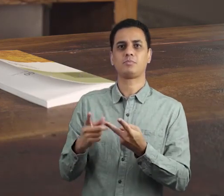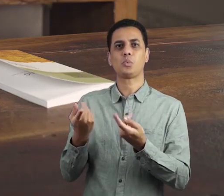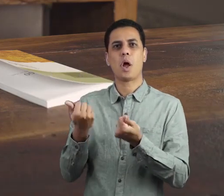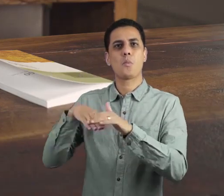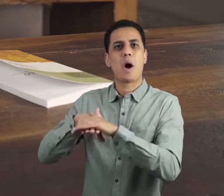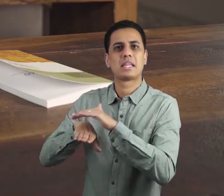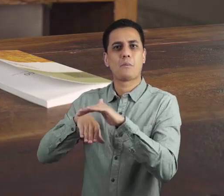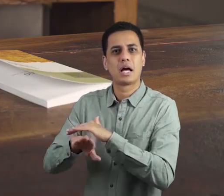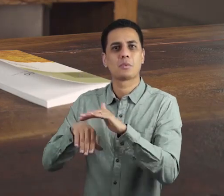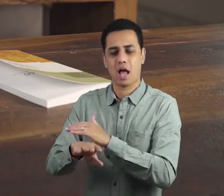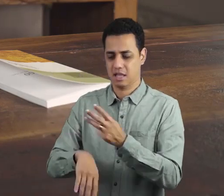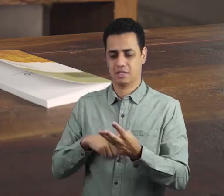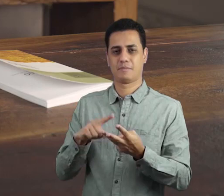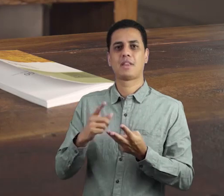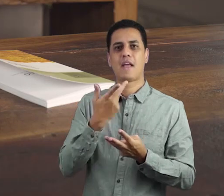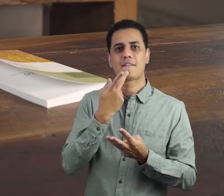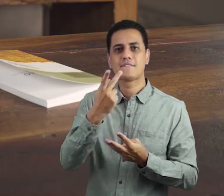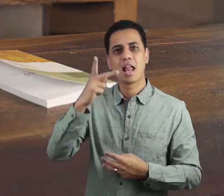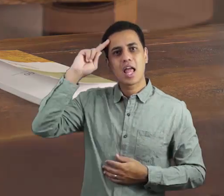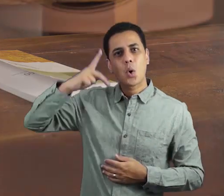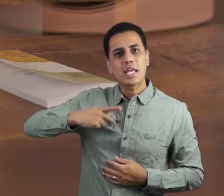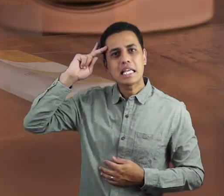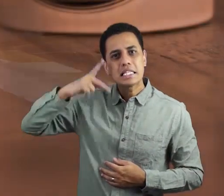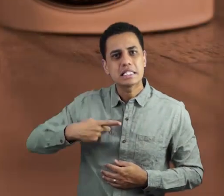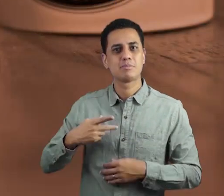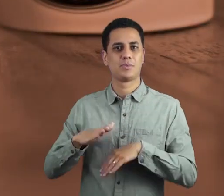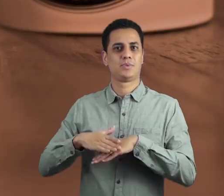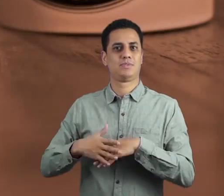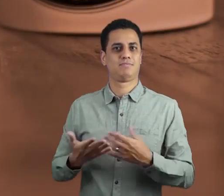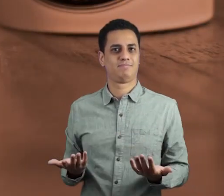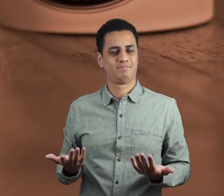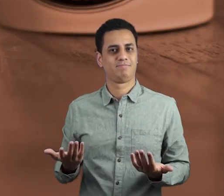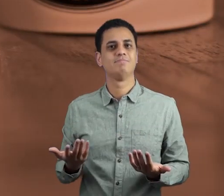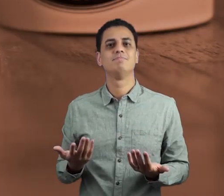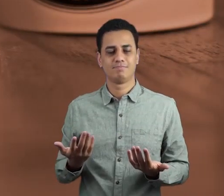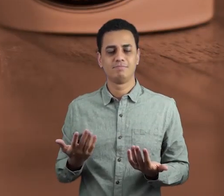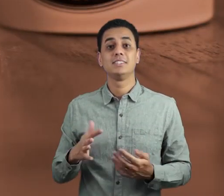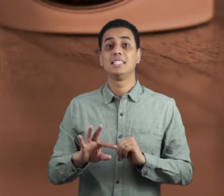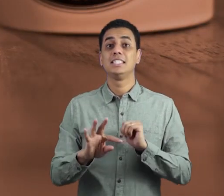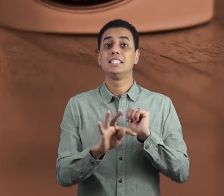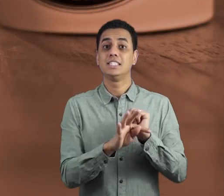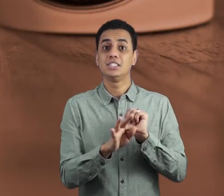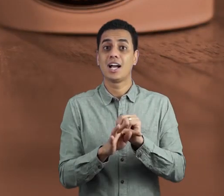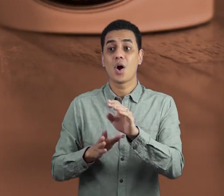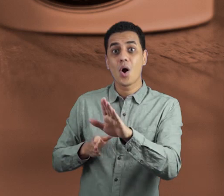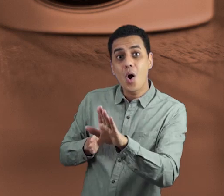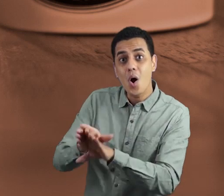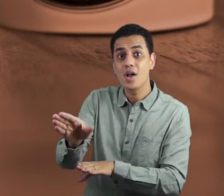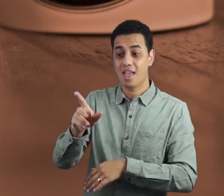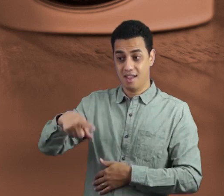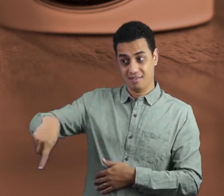riquezas era inapropriada. Olha só o versículo 4, ele vai dizer assim, vejam o salário